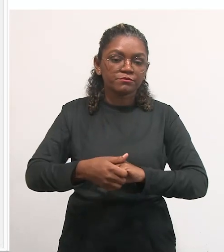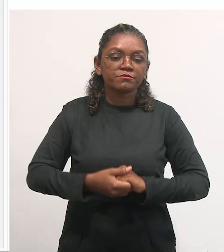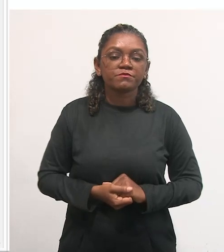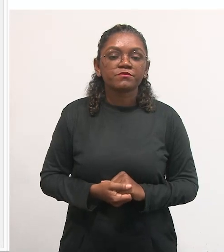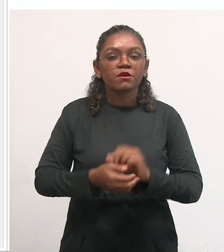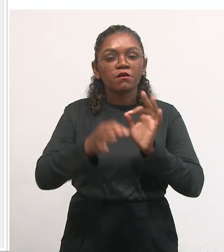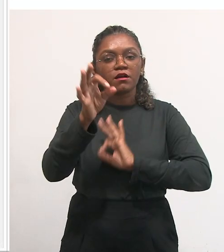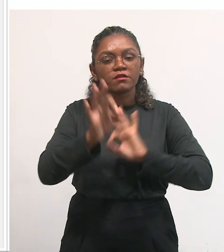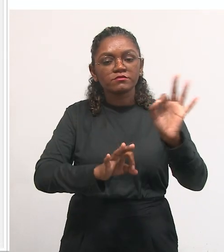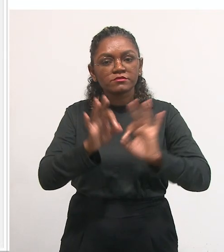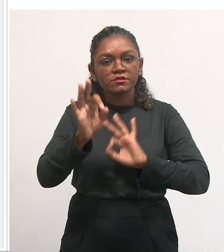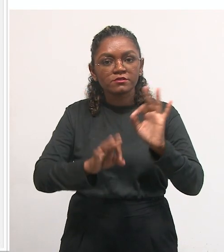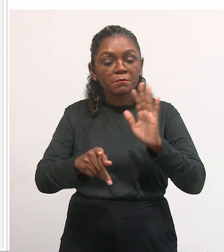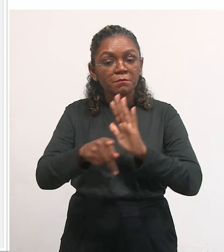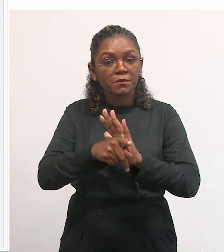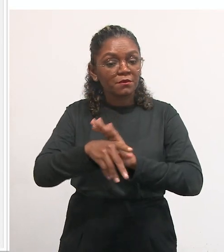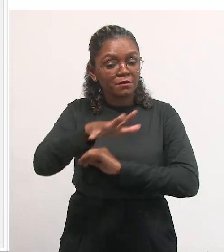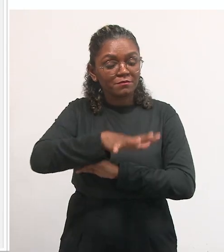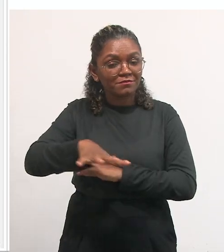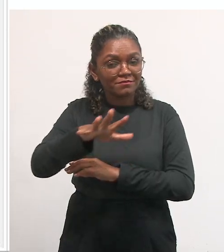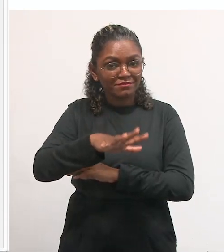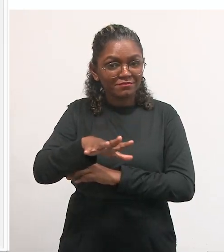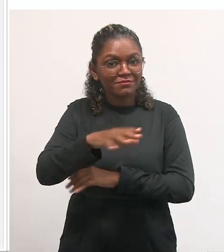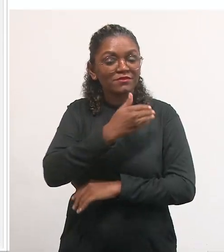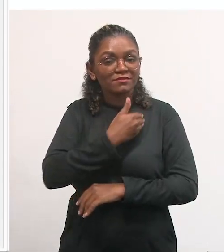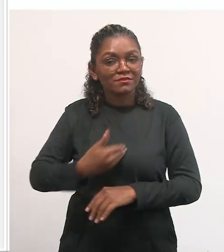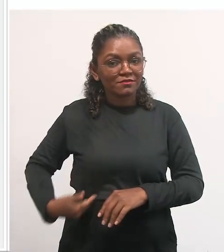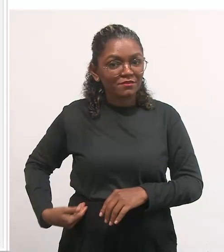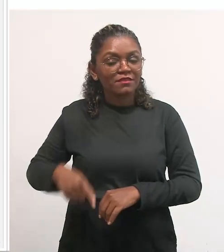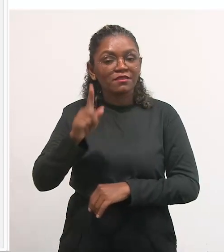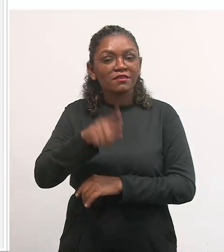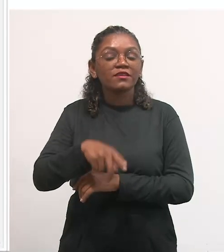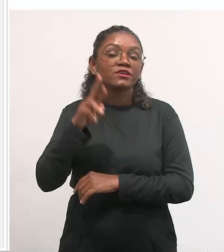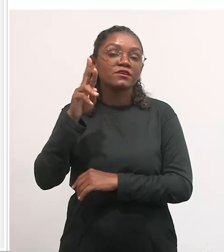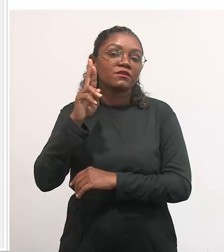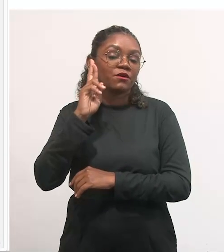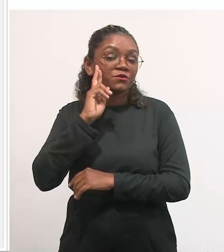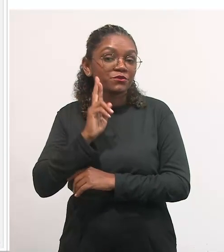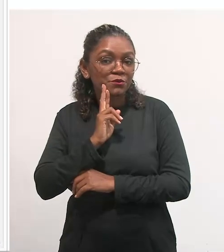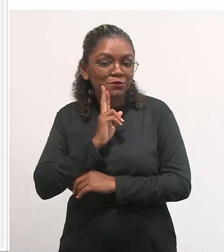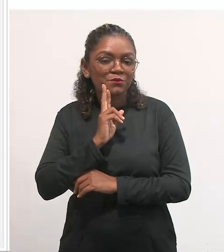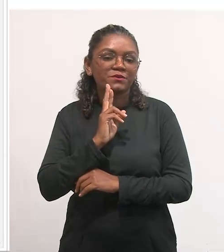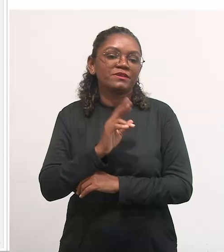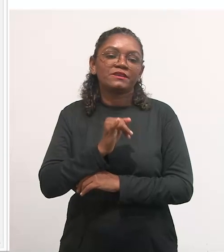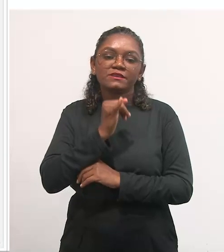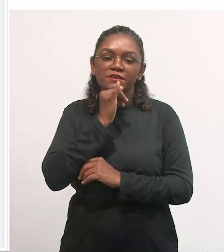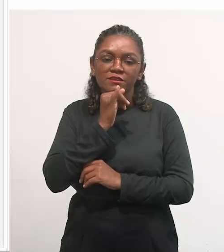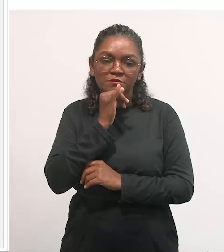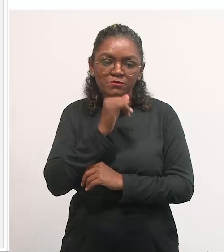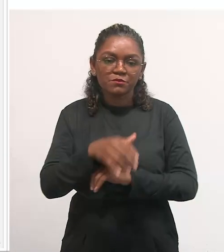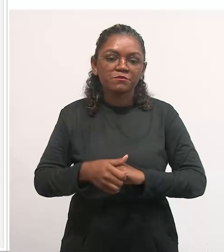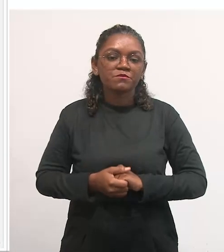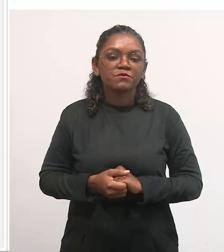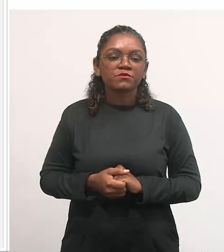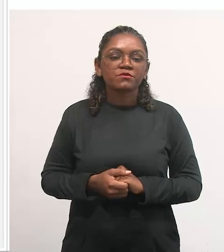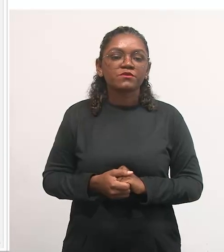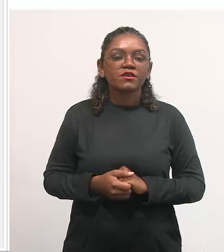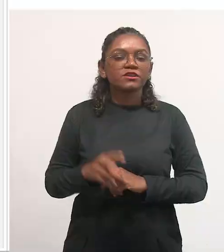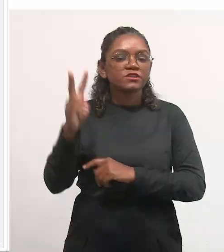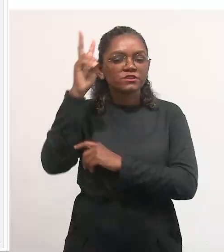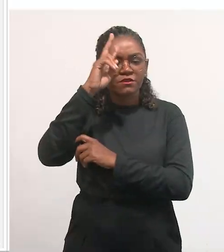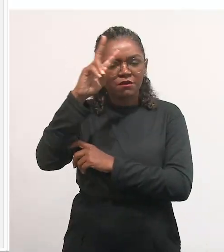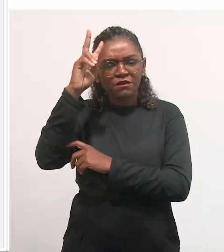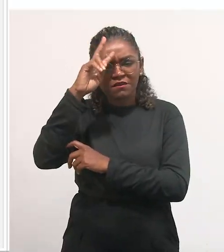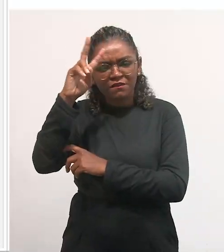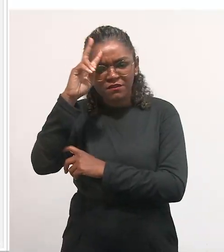para a rede estadual. Então, como é que ela está prevista vai contemplar o histórico, os fundamentos